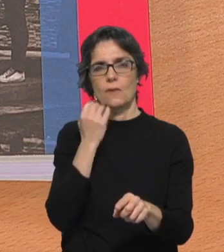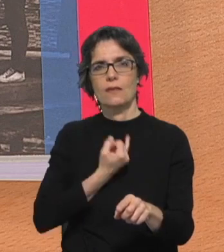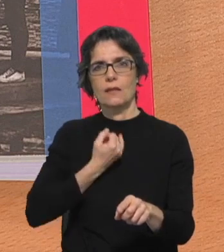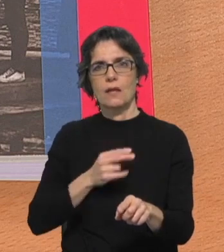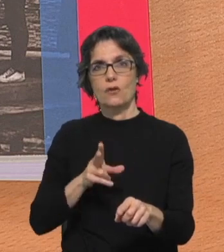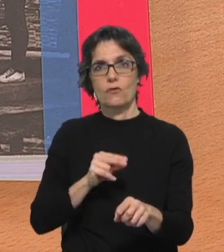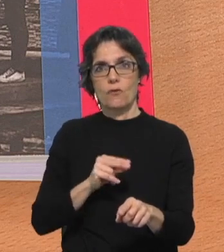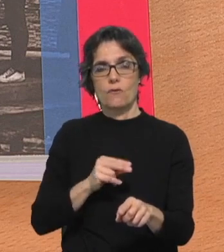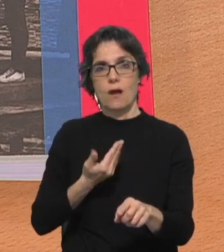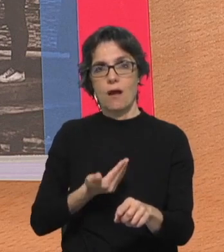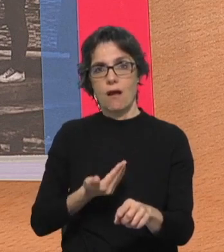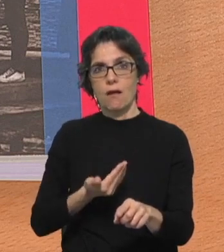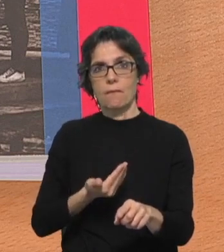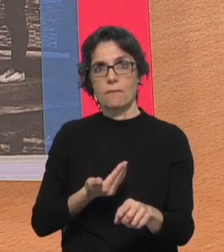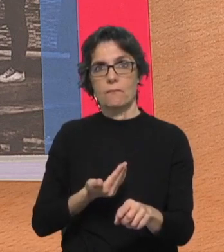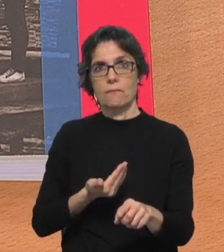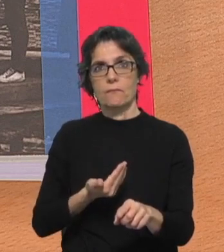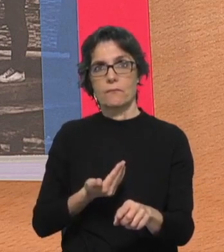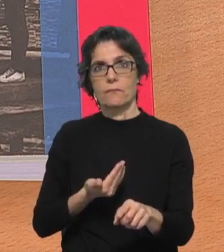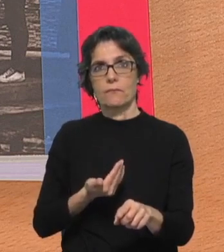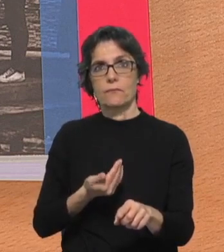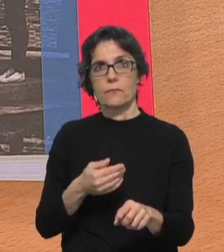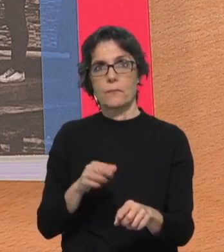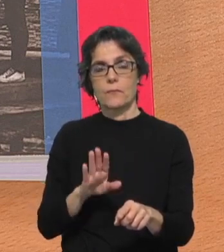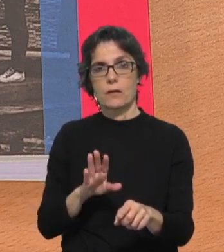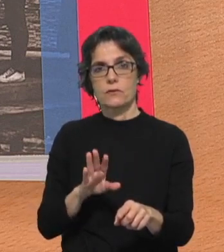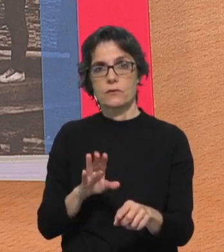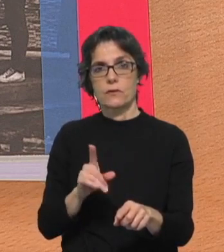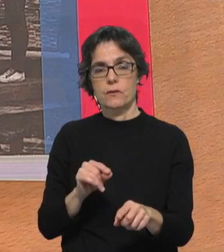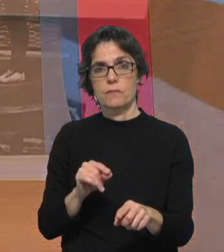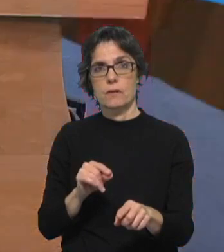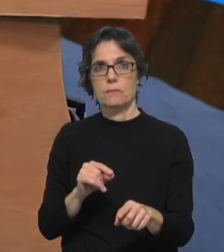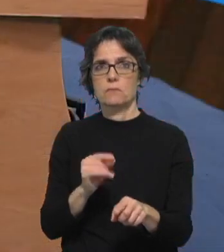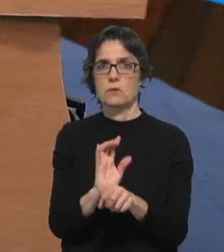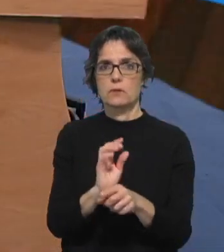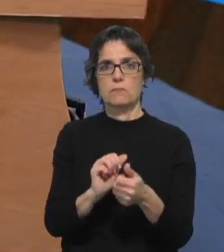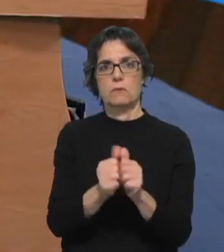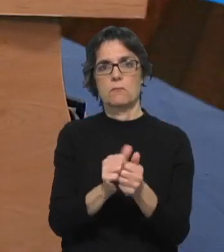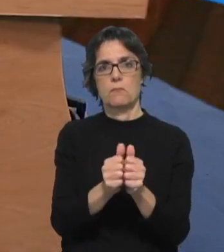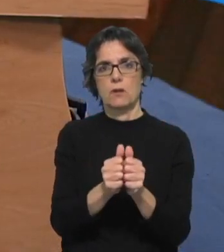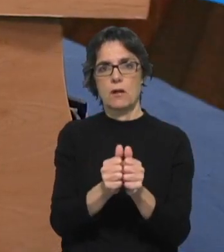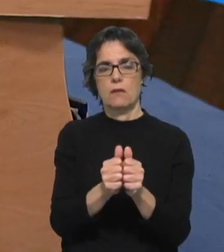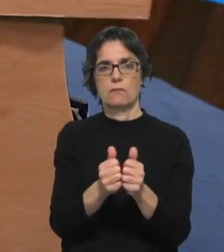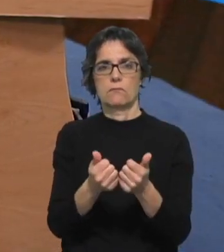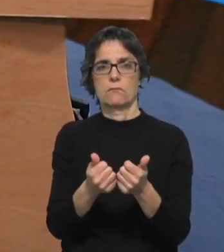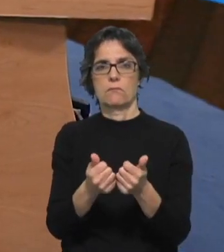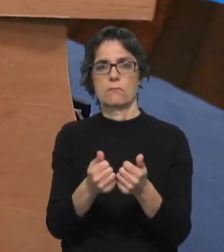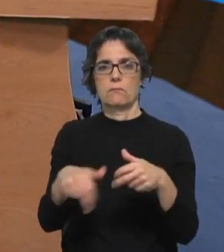tão novas, mas esta questão da mobilidade, do desporto, de algo a que